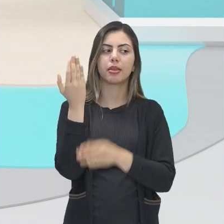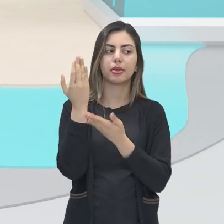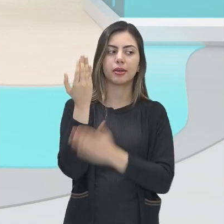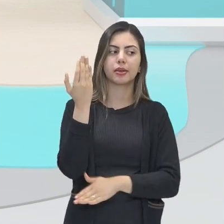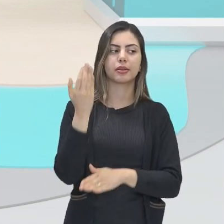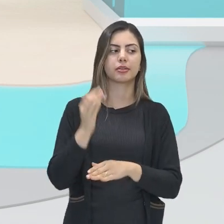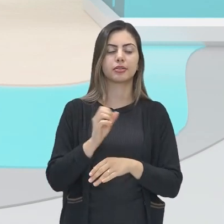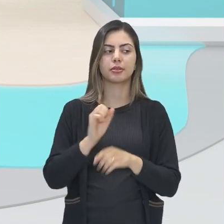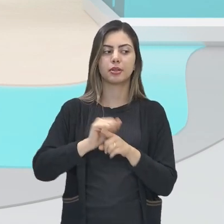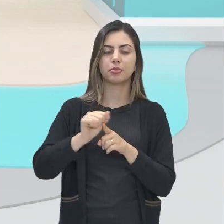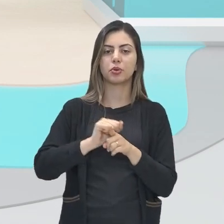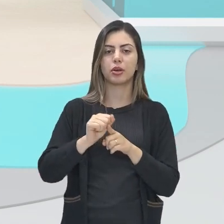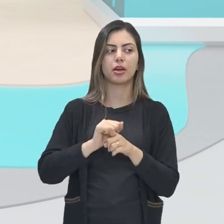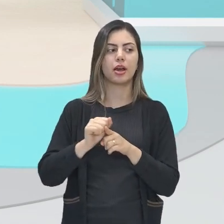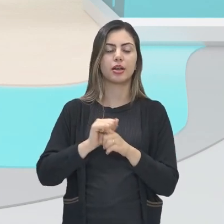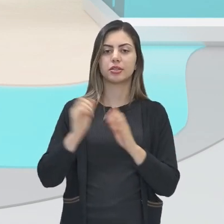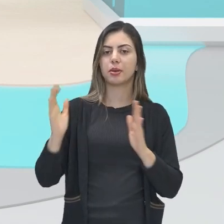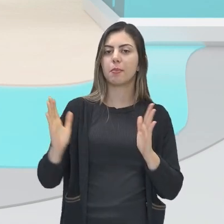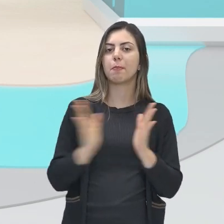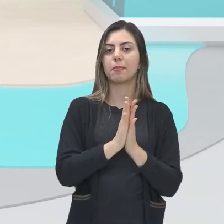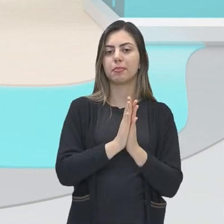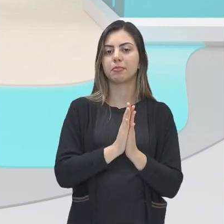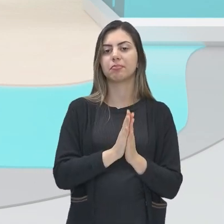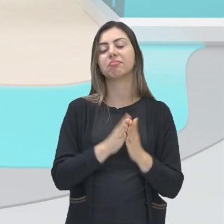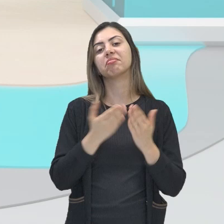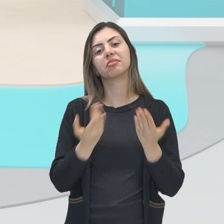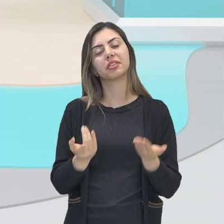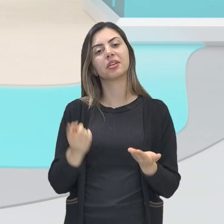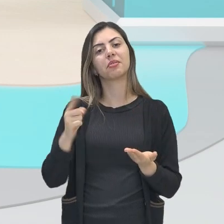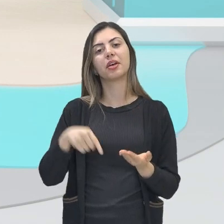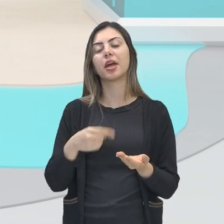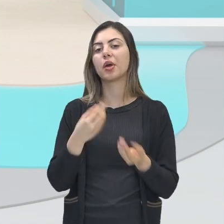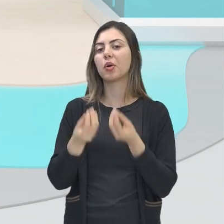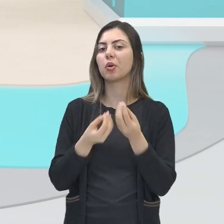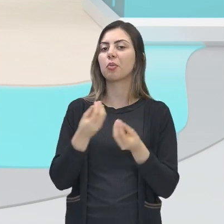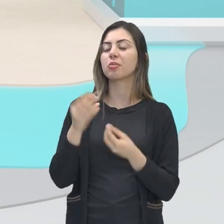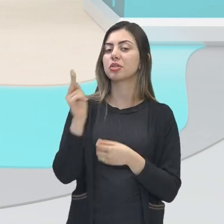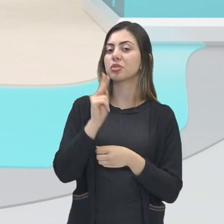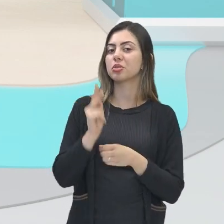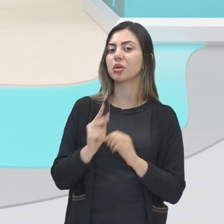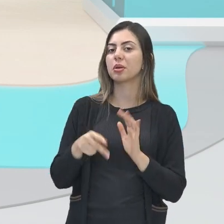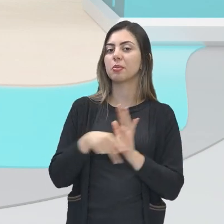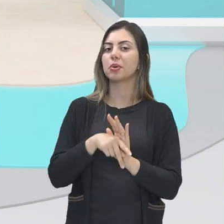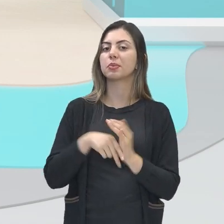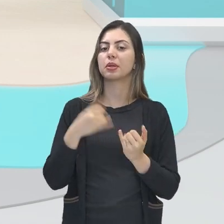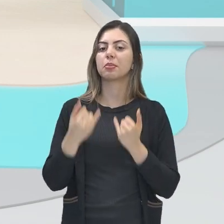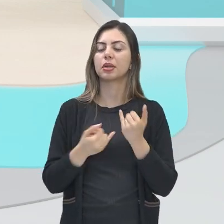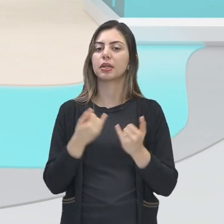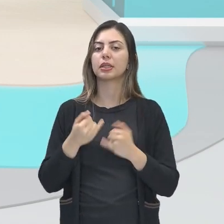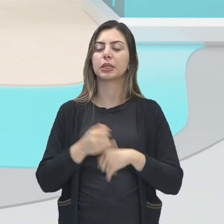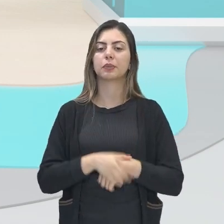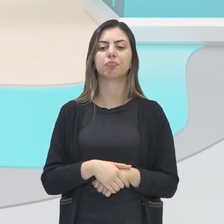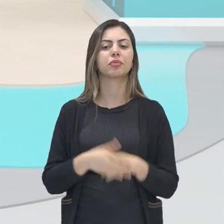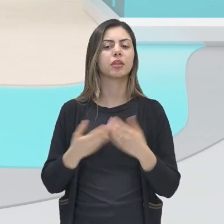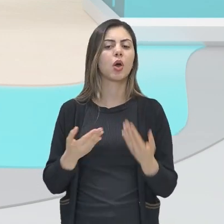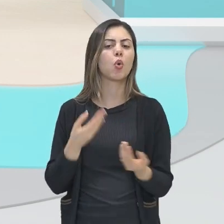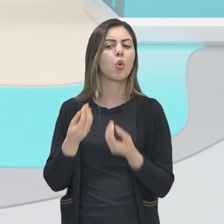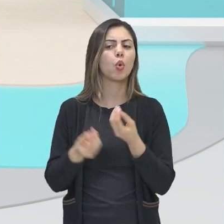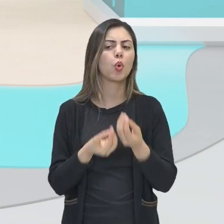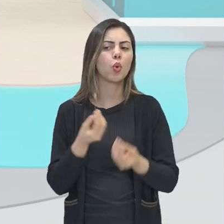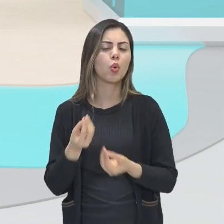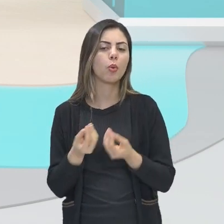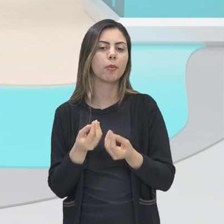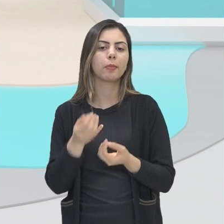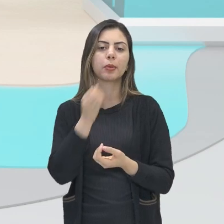Ele, na verdade, iniciou, né, com o ping-pong, como a gente pode ver. Como que surgiu essa ideia, né? Começa com